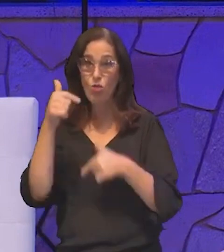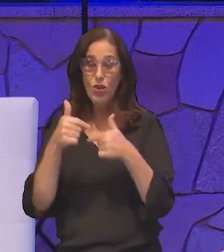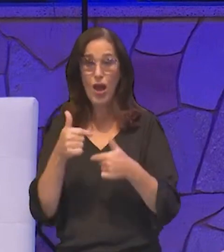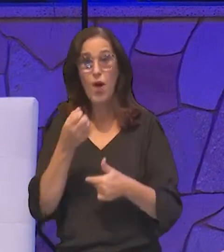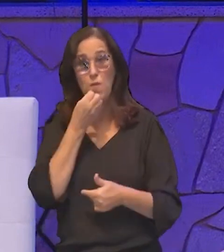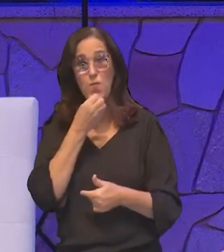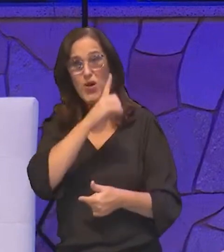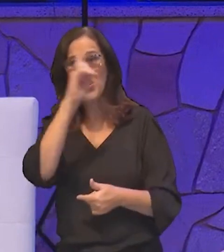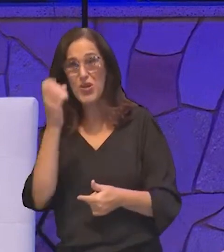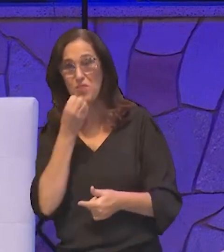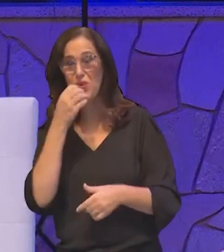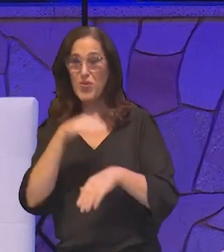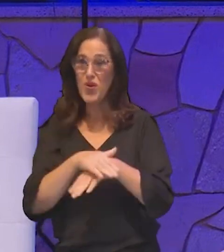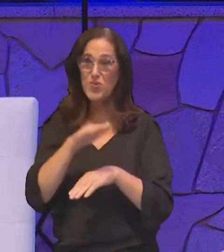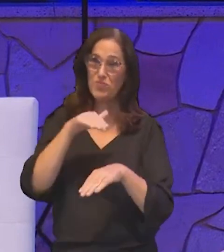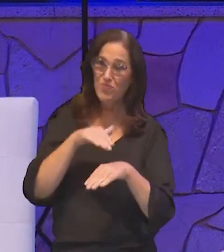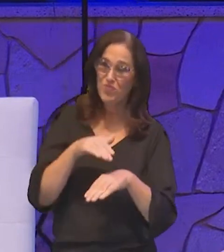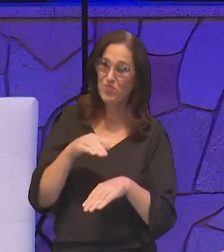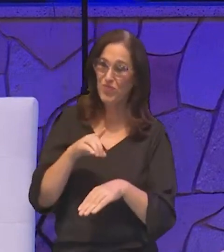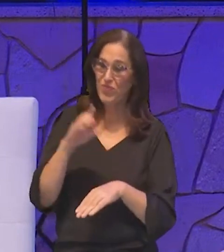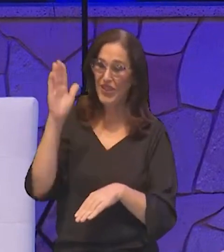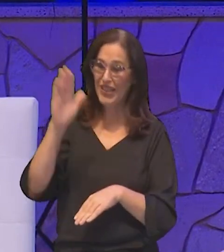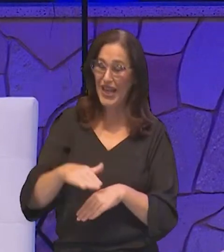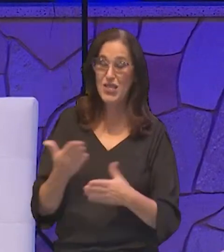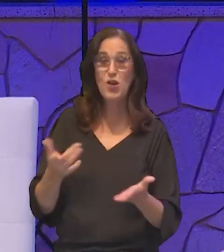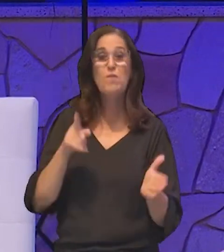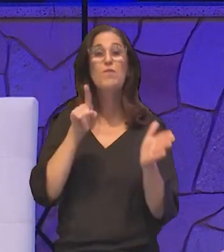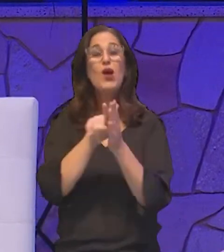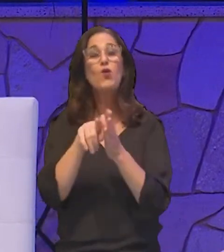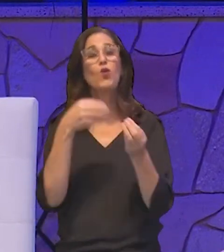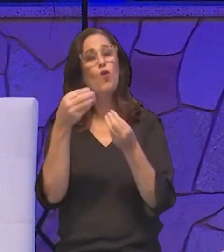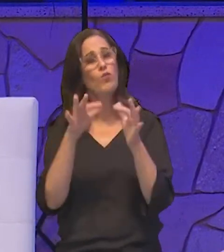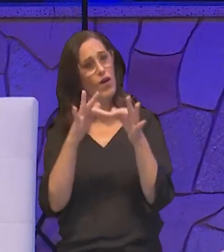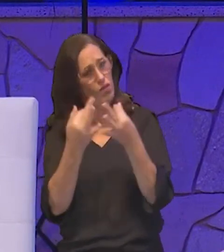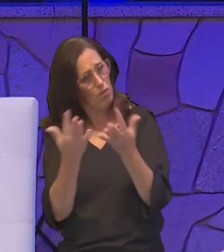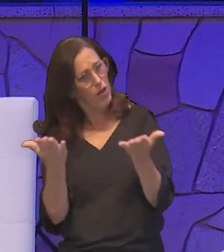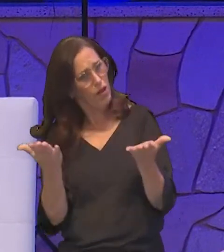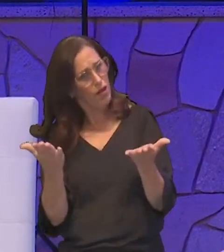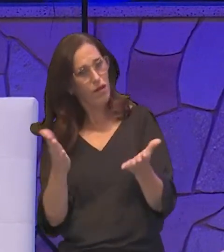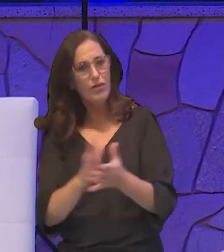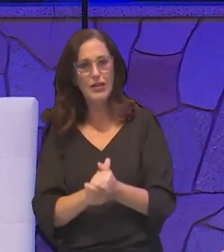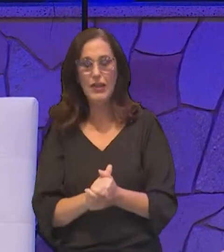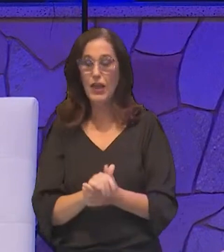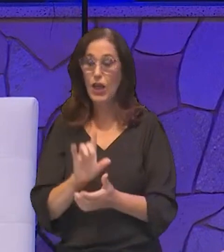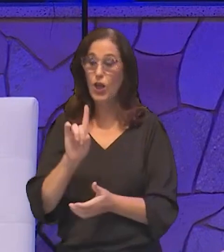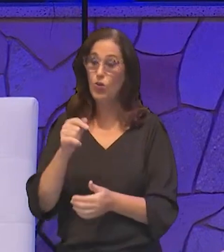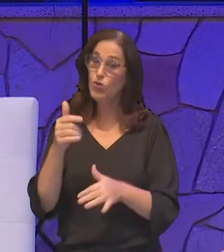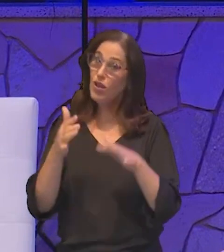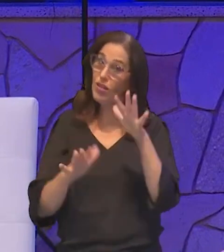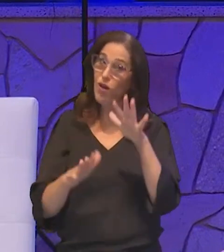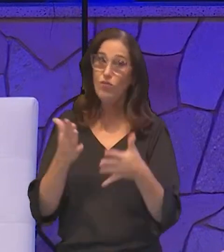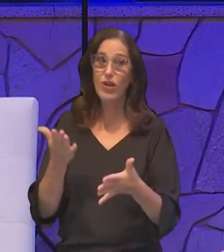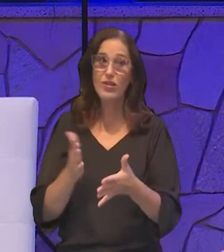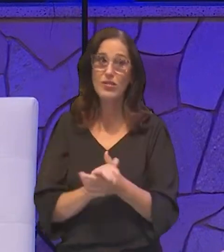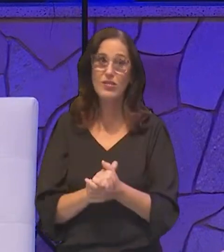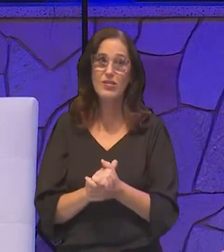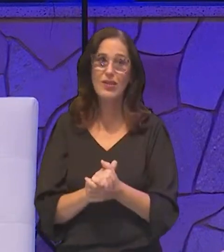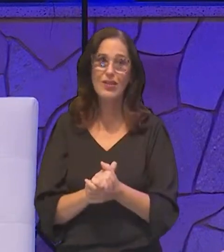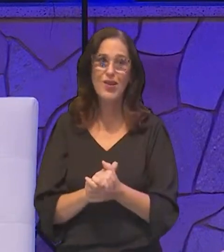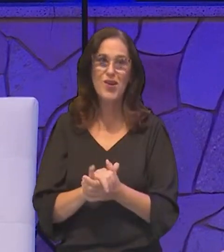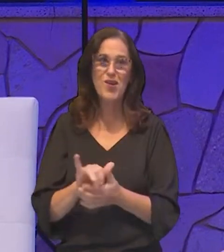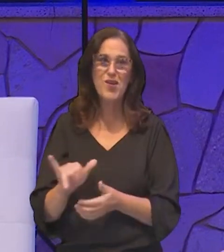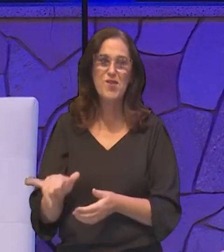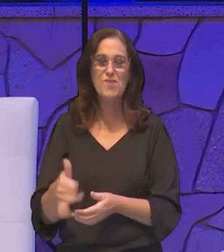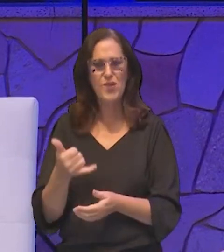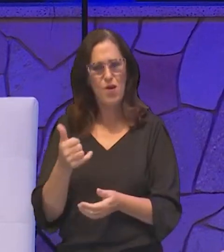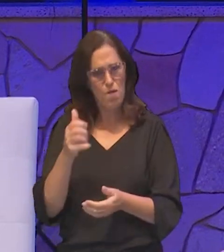bom dia, boa tarde, boa noite, que pergunta como estão as coisas da sua família. E um dia talvez você tenha o privilégio de